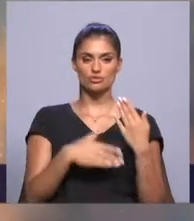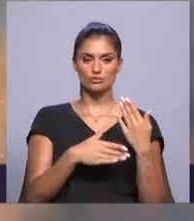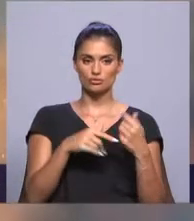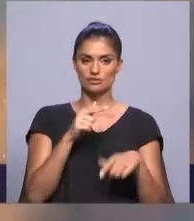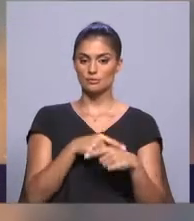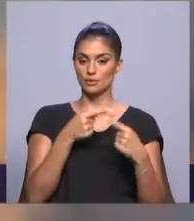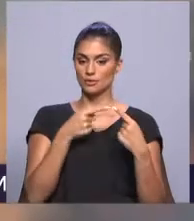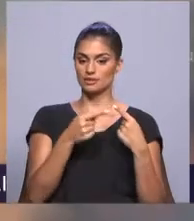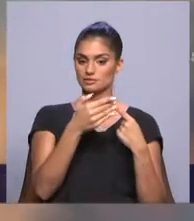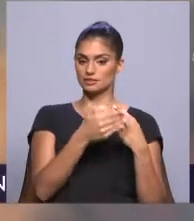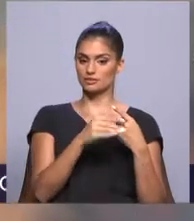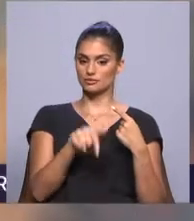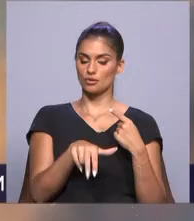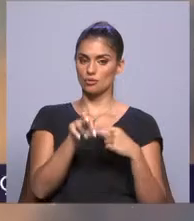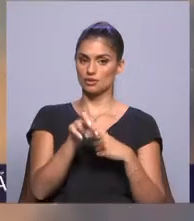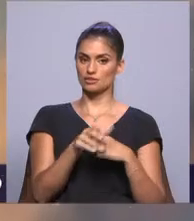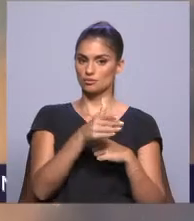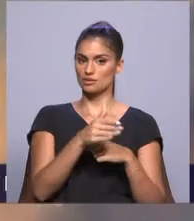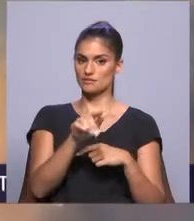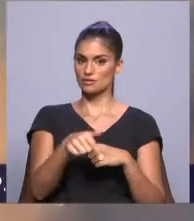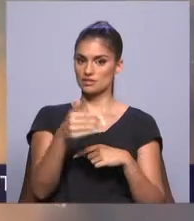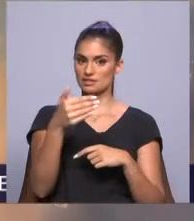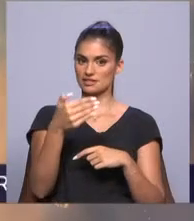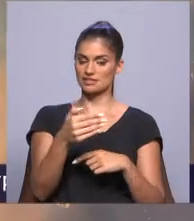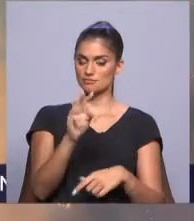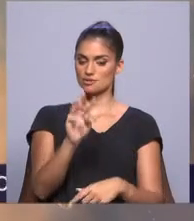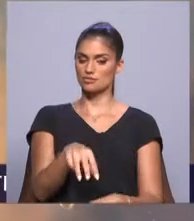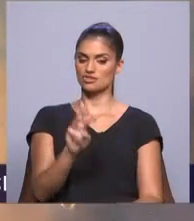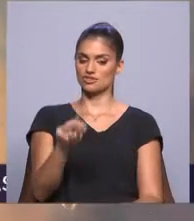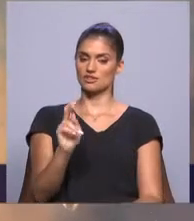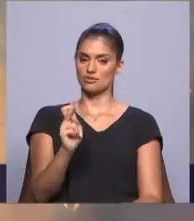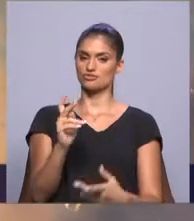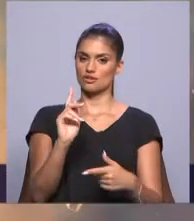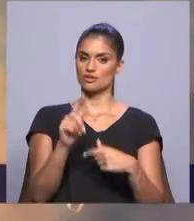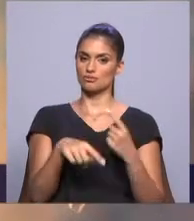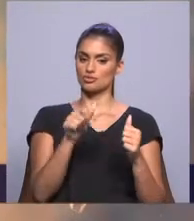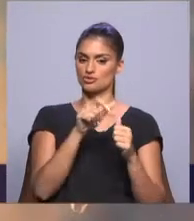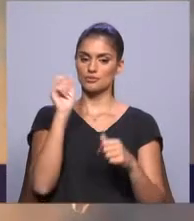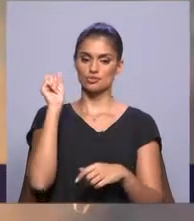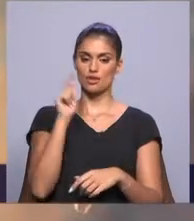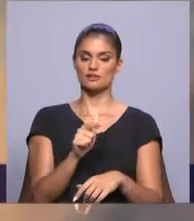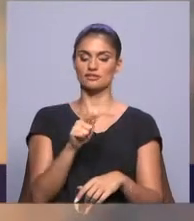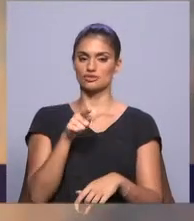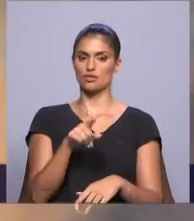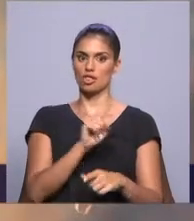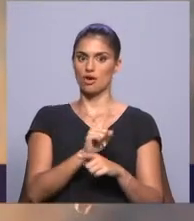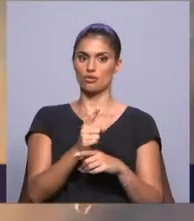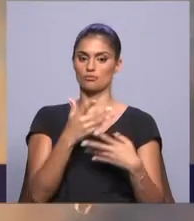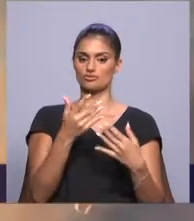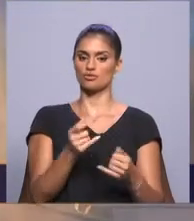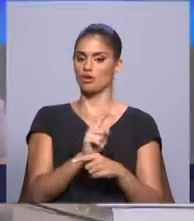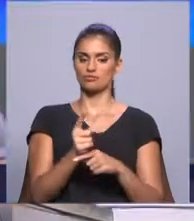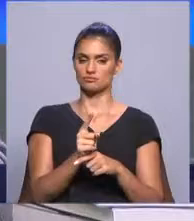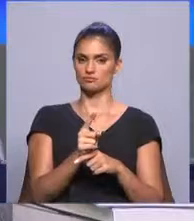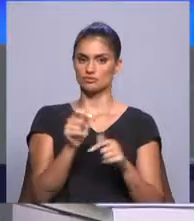vai entre 7,8 e 11,7 milhões de anos após a formação do Sistema Solar. Daniel, isto foi logo após a formação